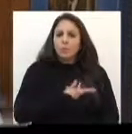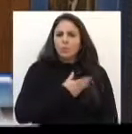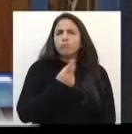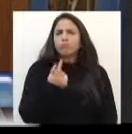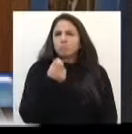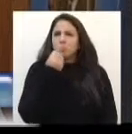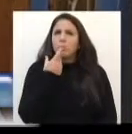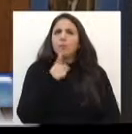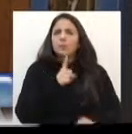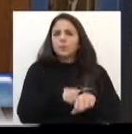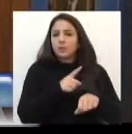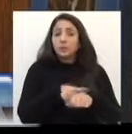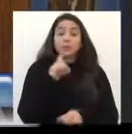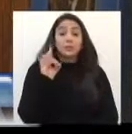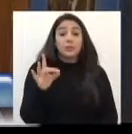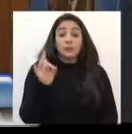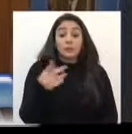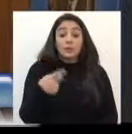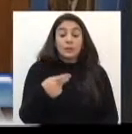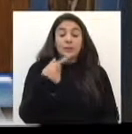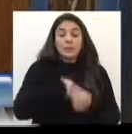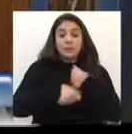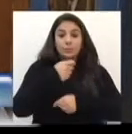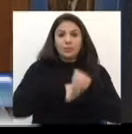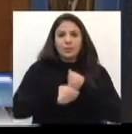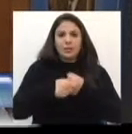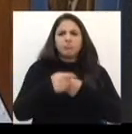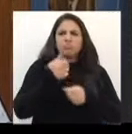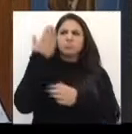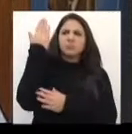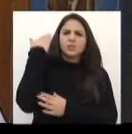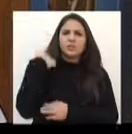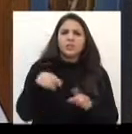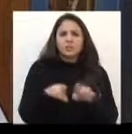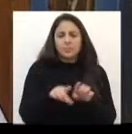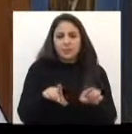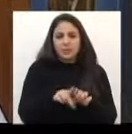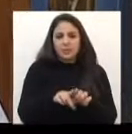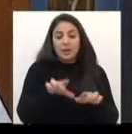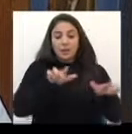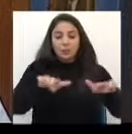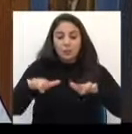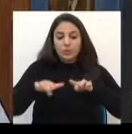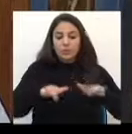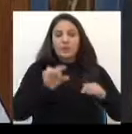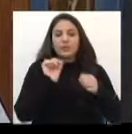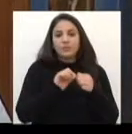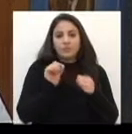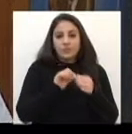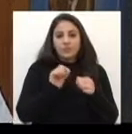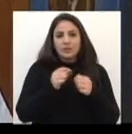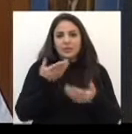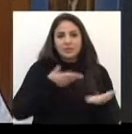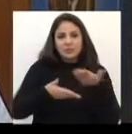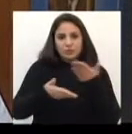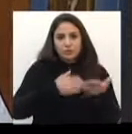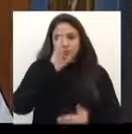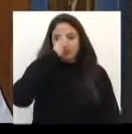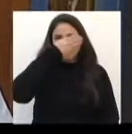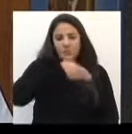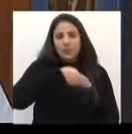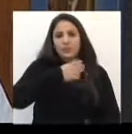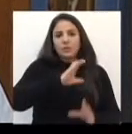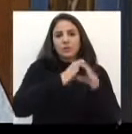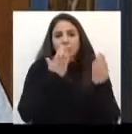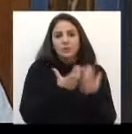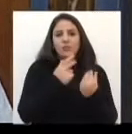não só nessa administração, em administrações anteriores, em determinados setores que prestam o atendimento direto à população na